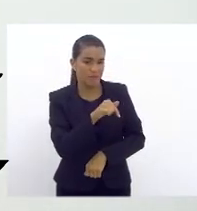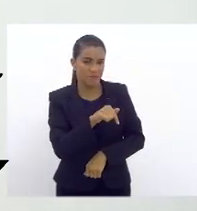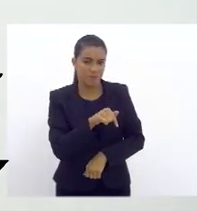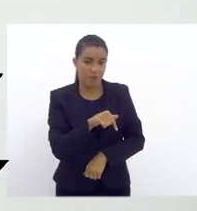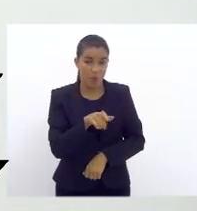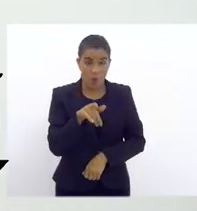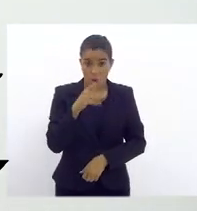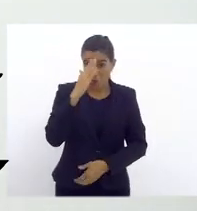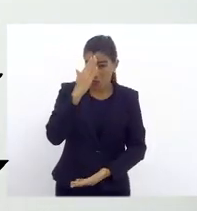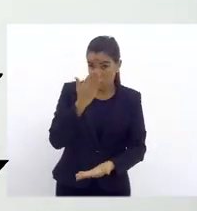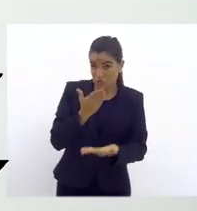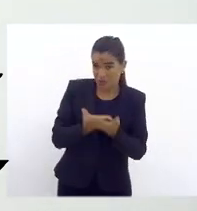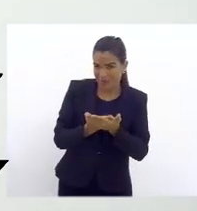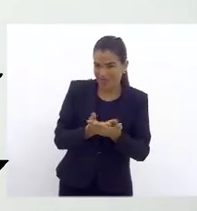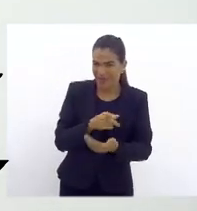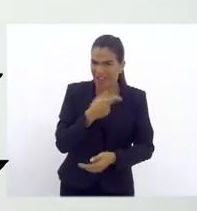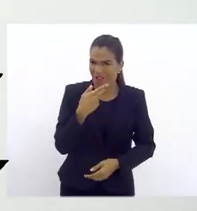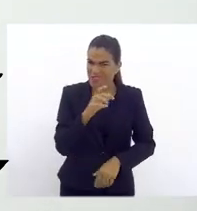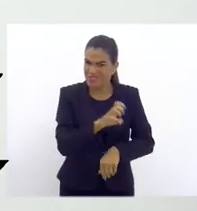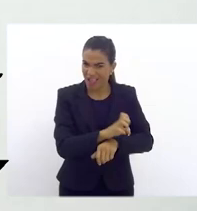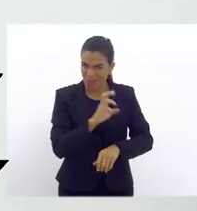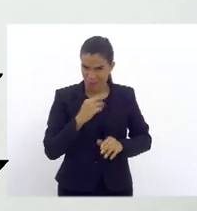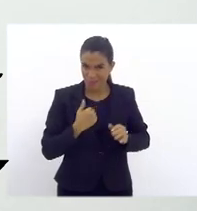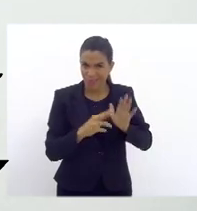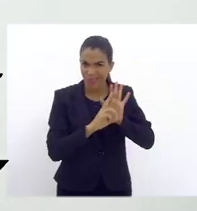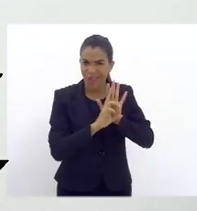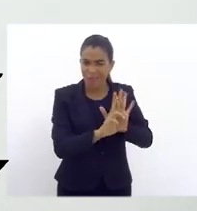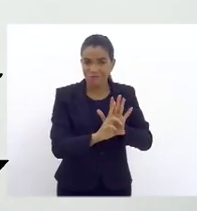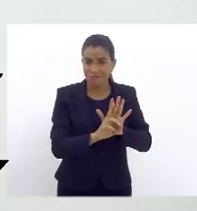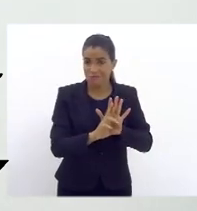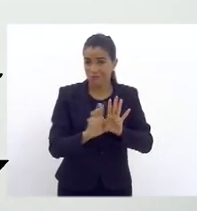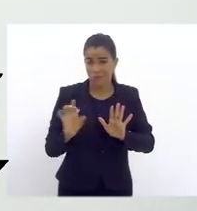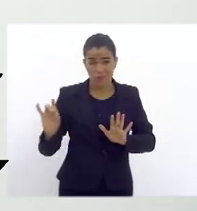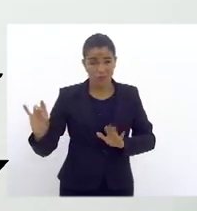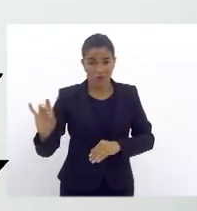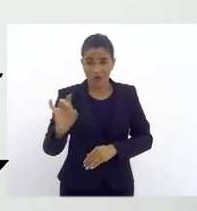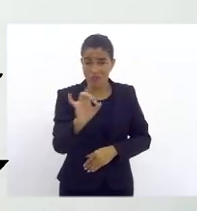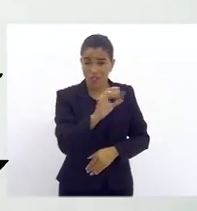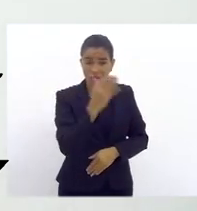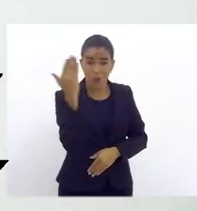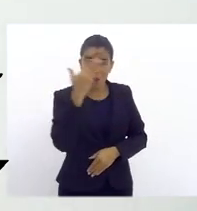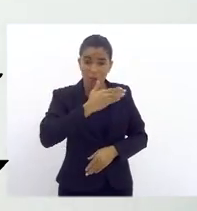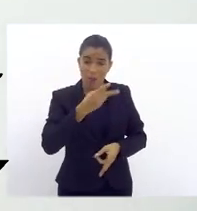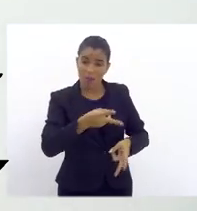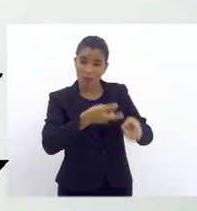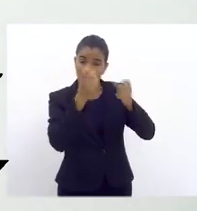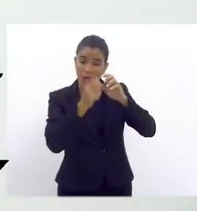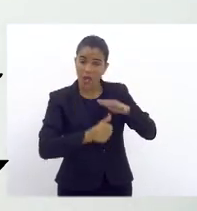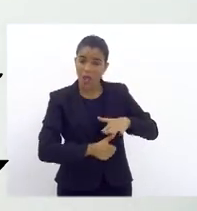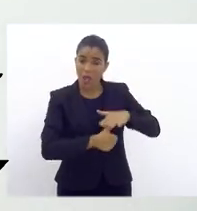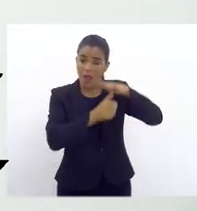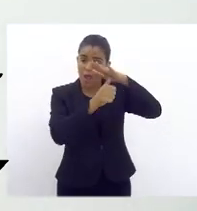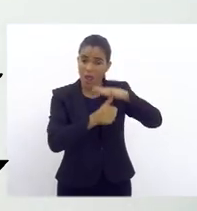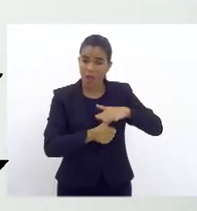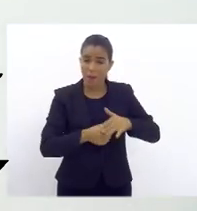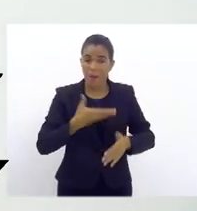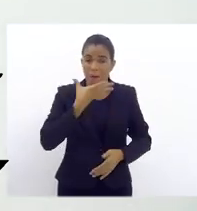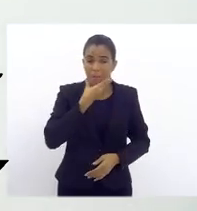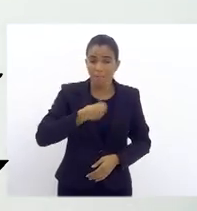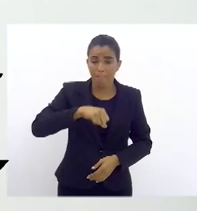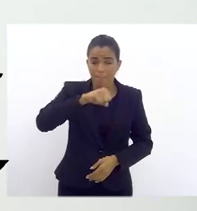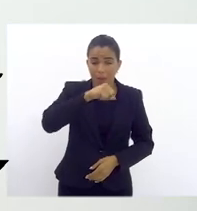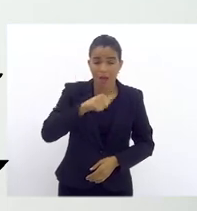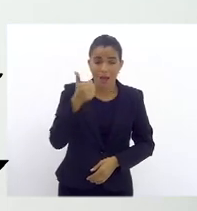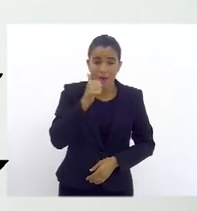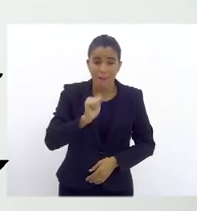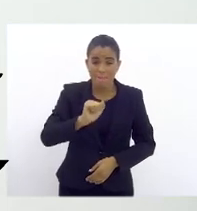ele me representa mas eu duvido que cada um de vocês não olhe na liderança de vocês babá ia e fala